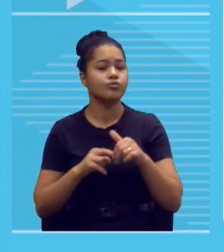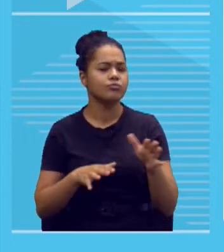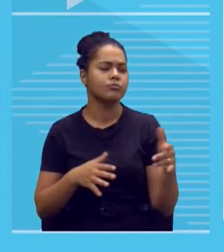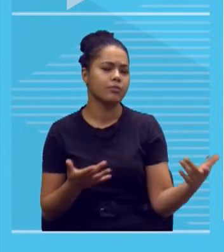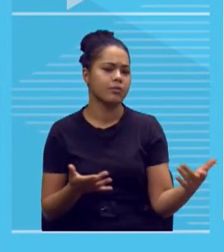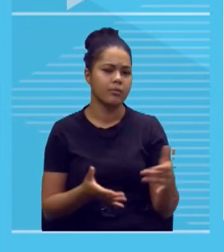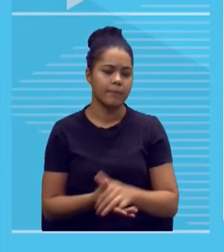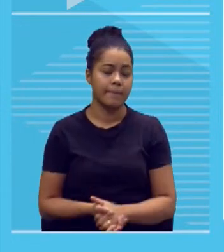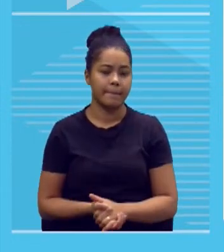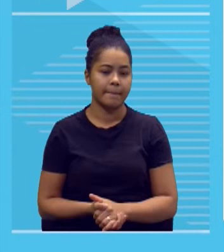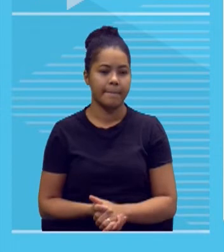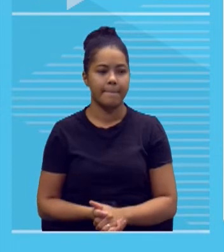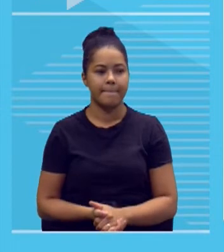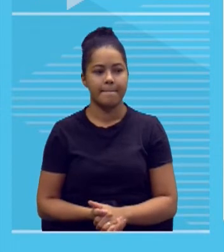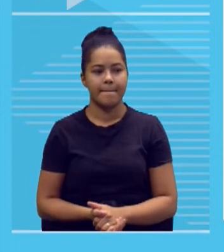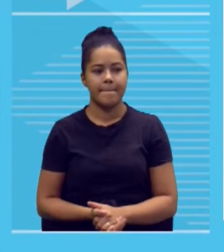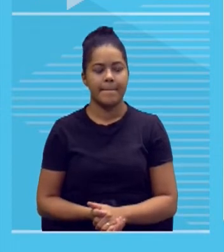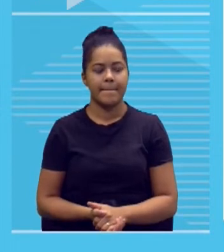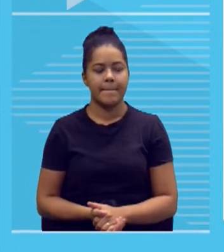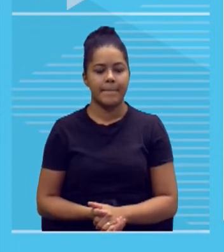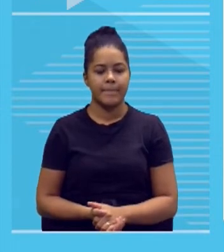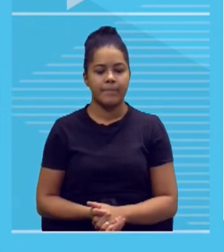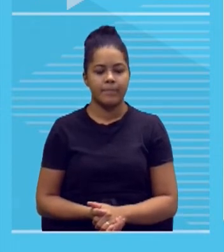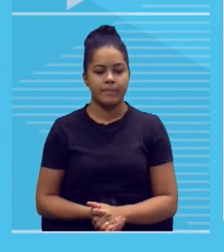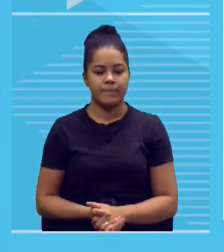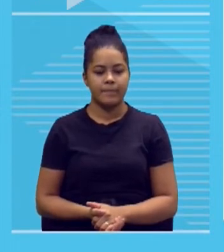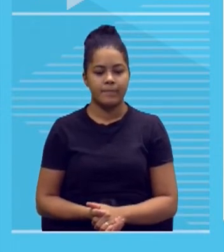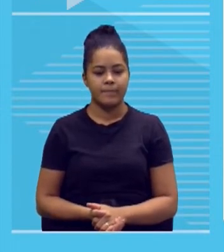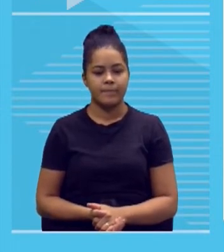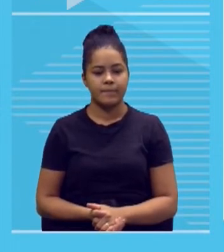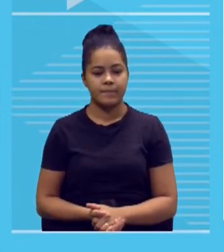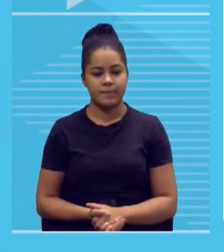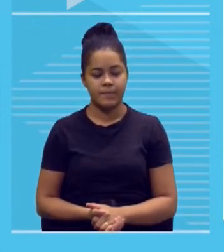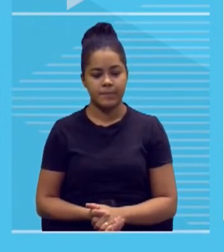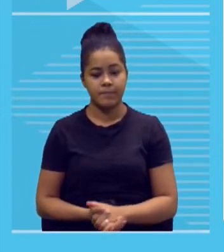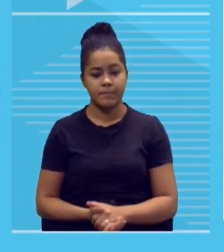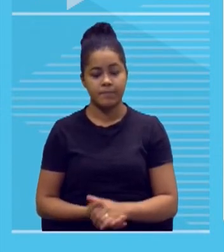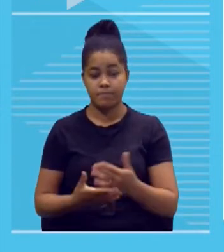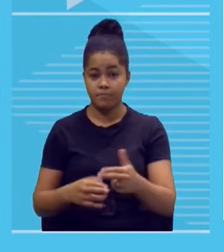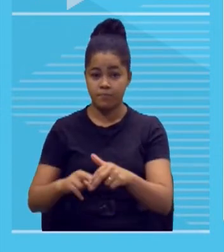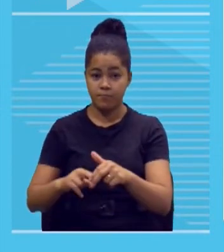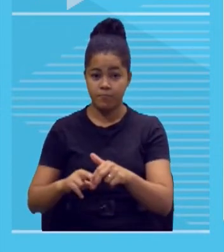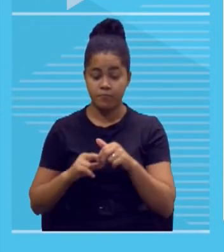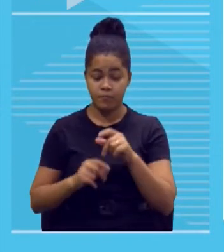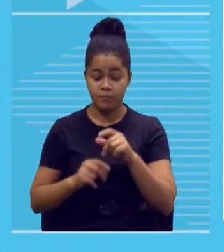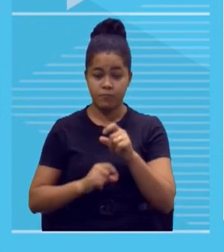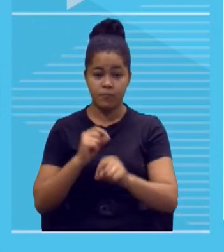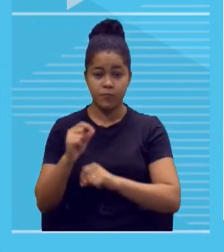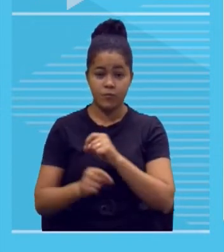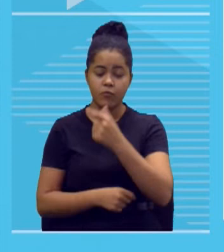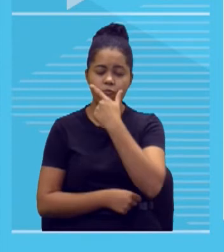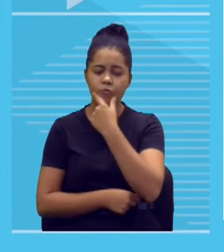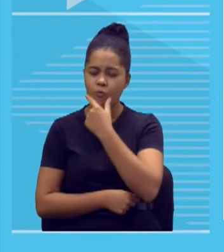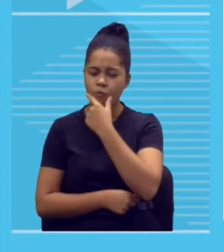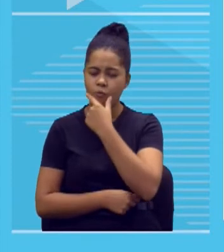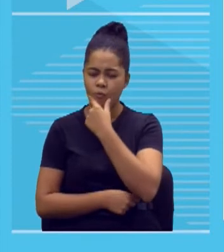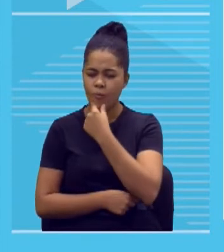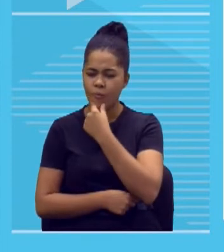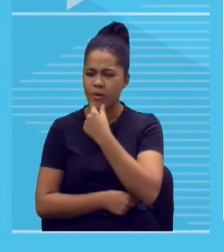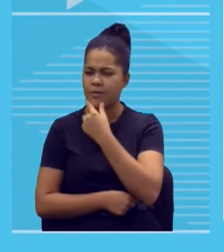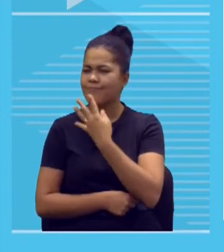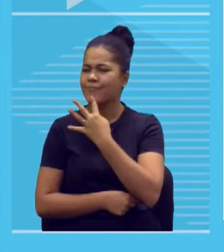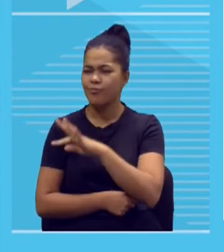Professor porque Davi não conhecia nada de genética